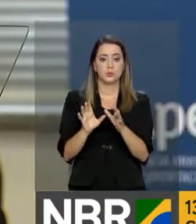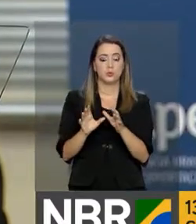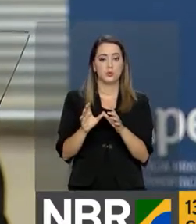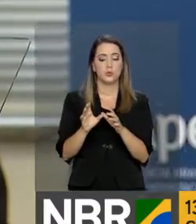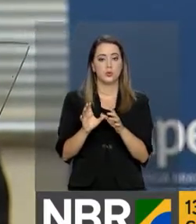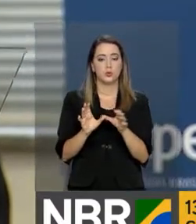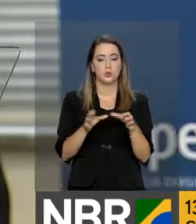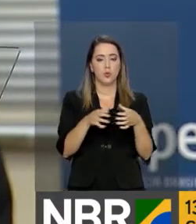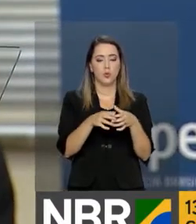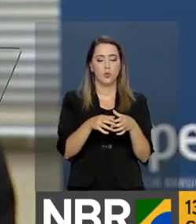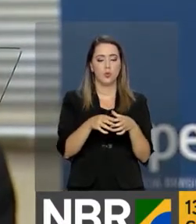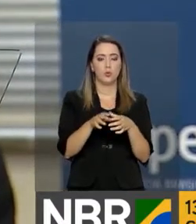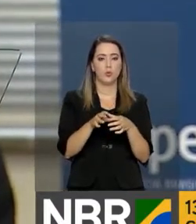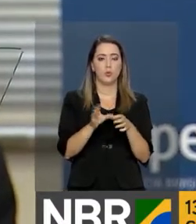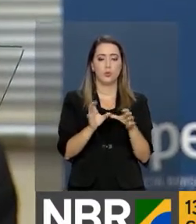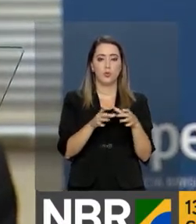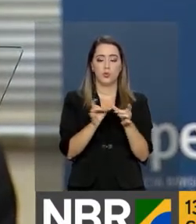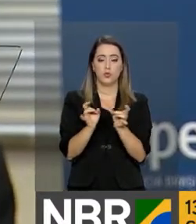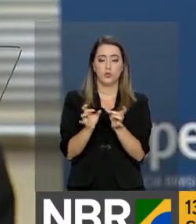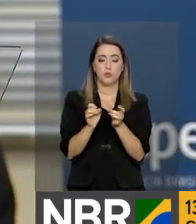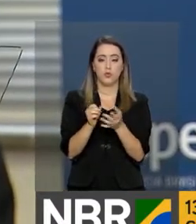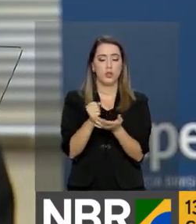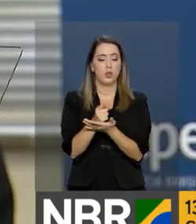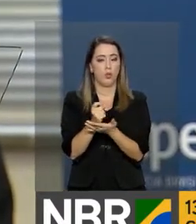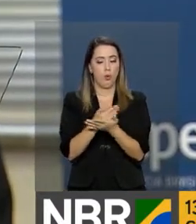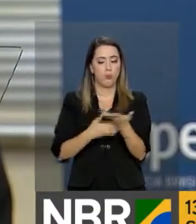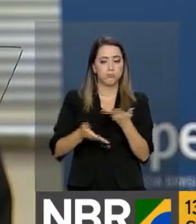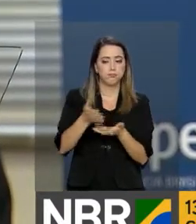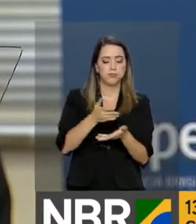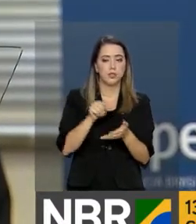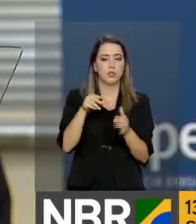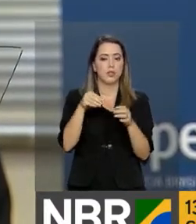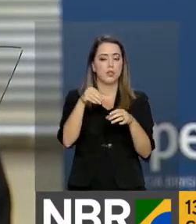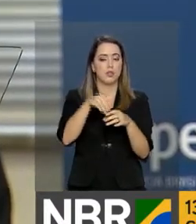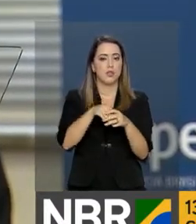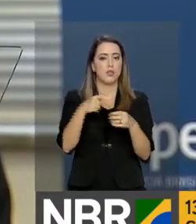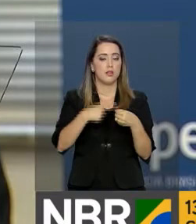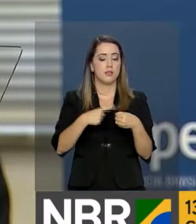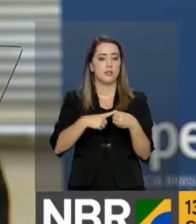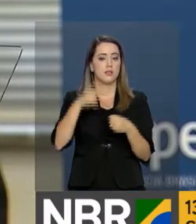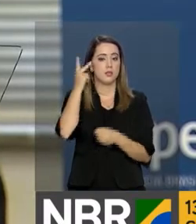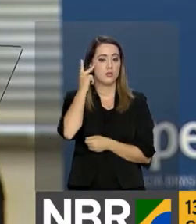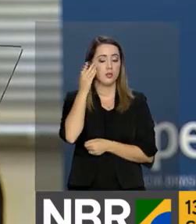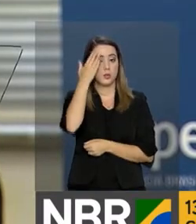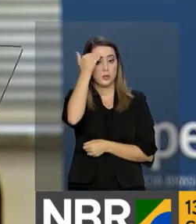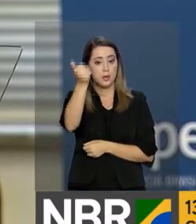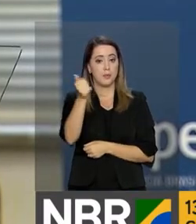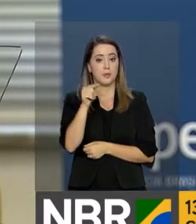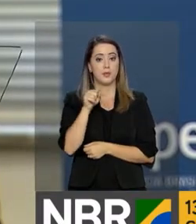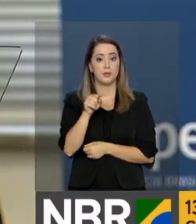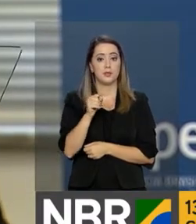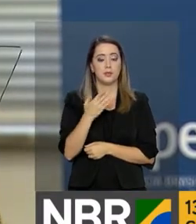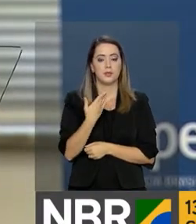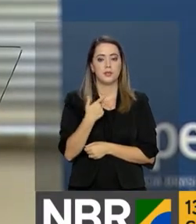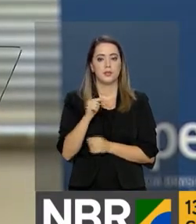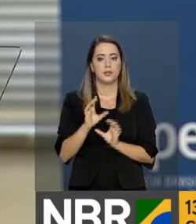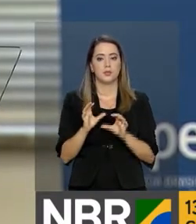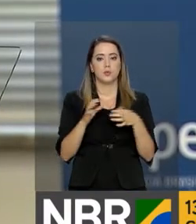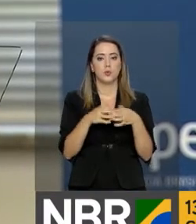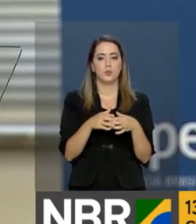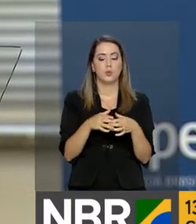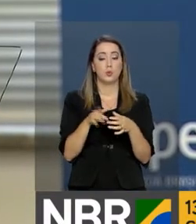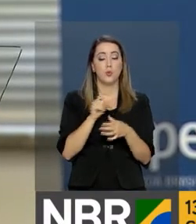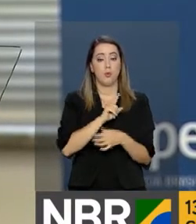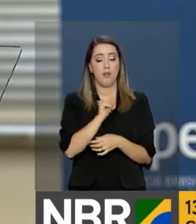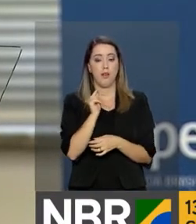Associação Comercial de São Paulo, e até converso, falei com muito entusiasmo. E não sabia que a minha fala na Associação